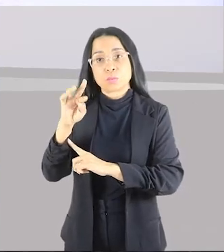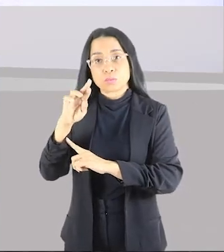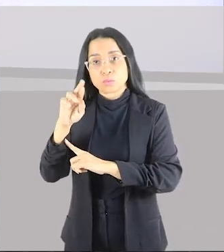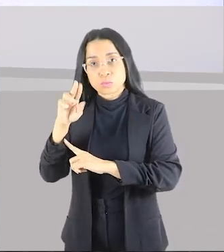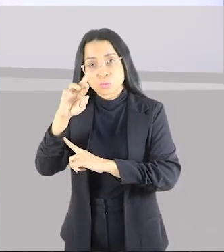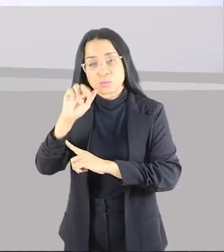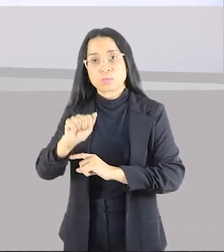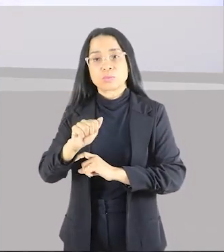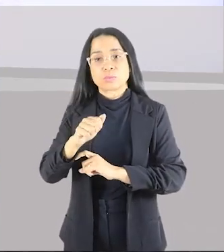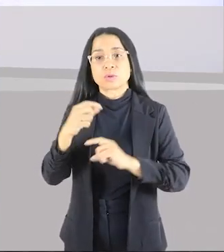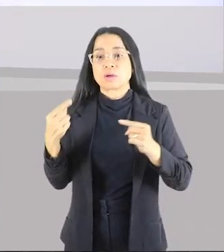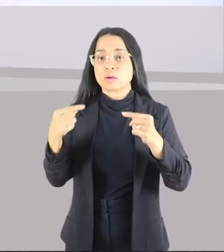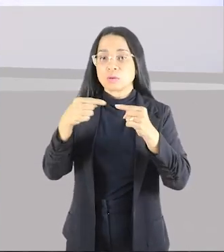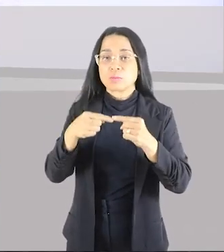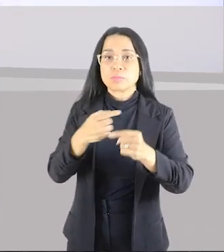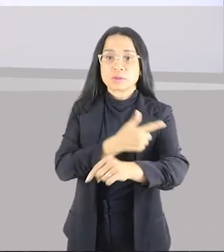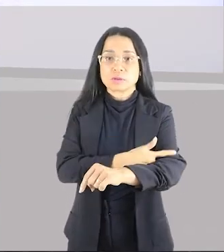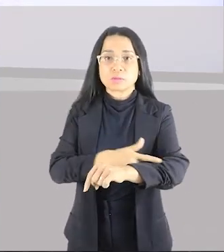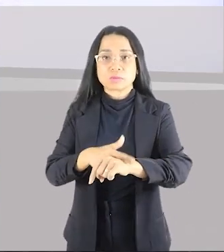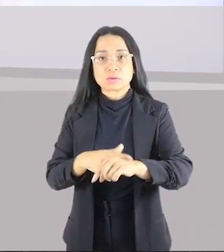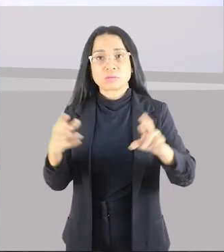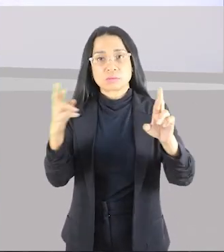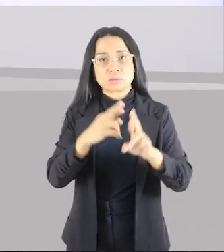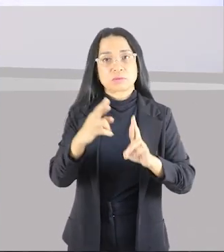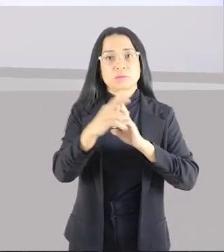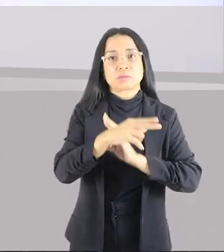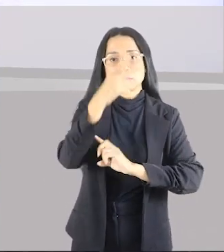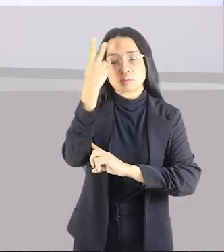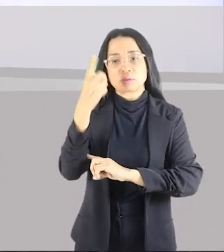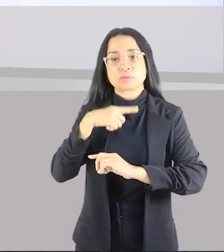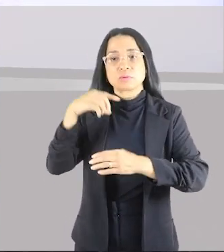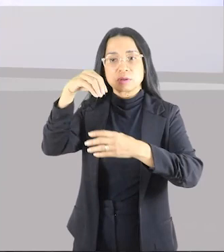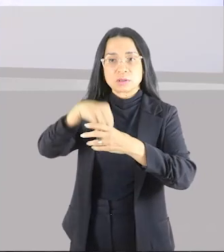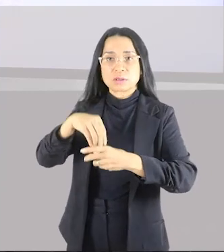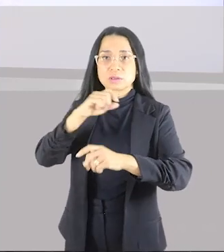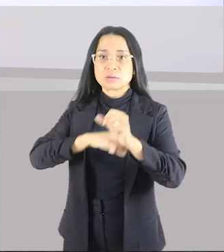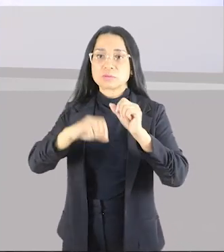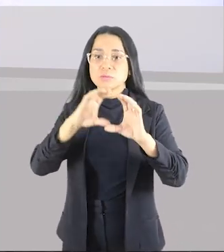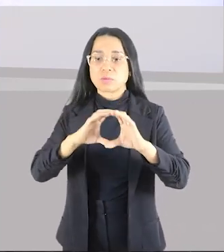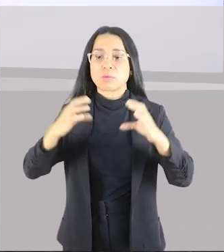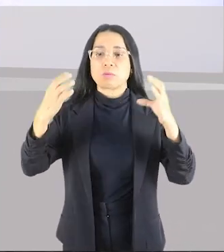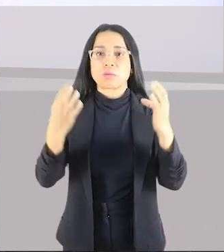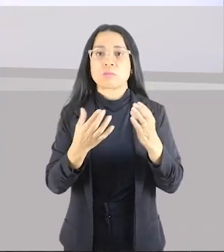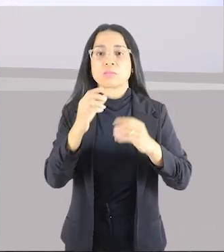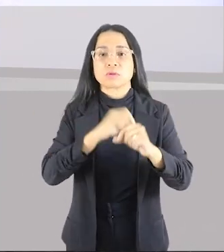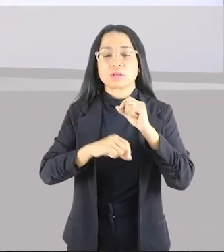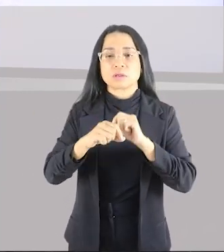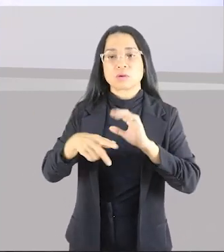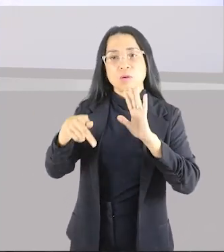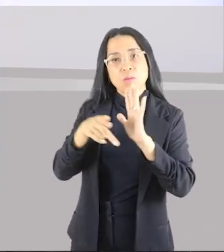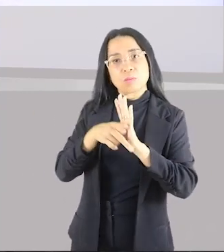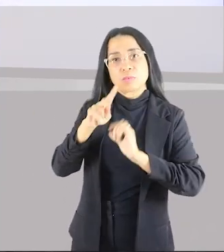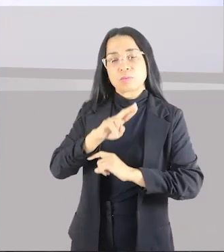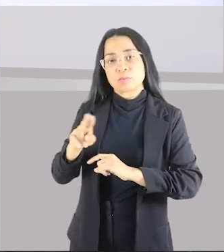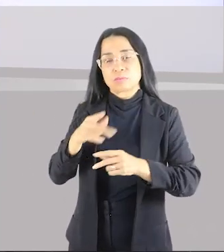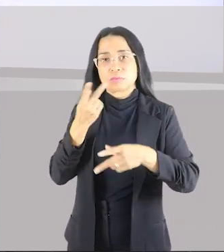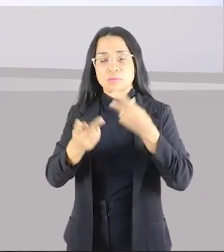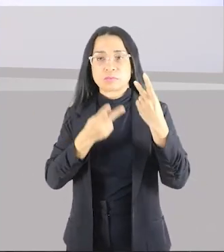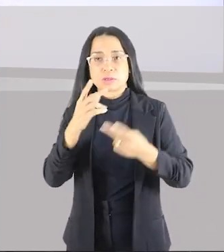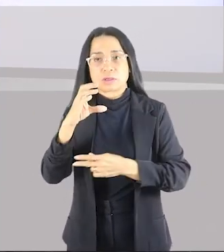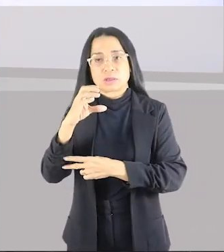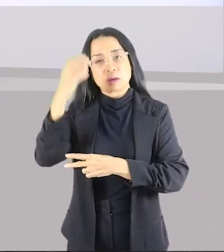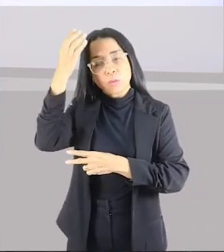com os hábitos e com as relações que os indivíduos têm dentro de uma comunidade. Como o próprio nome já diz,